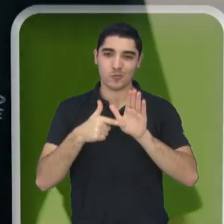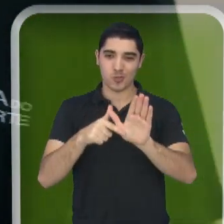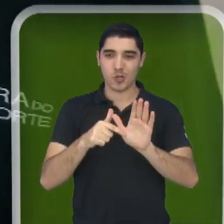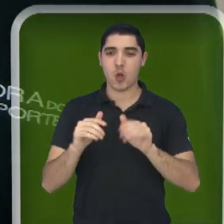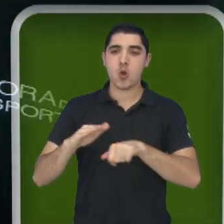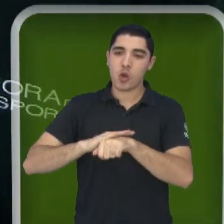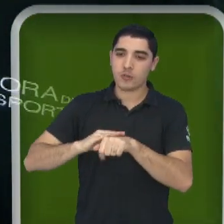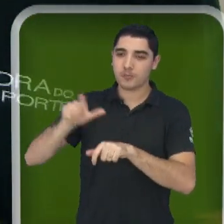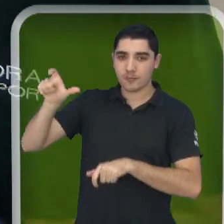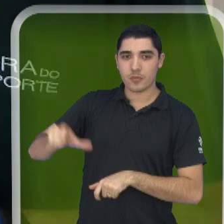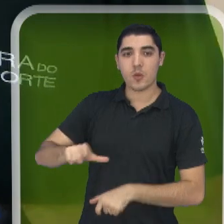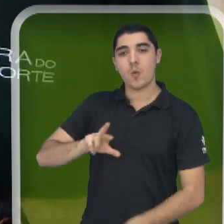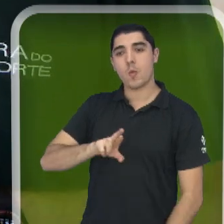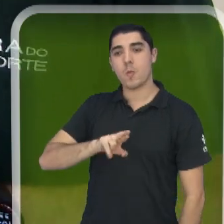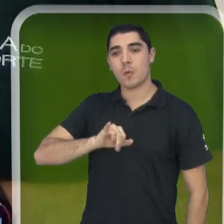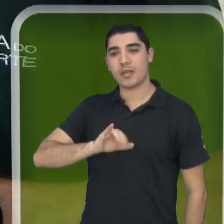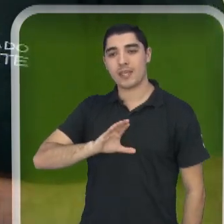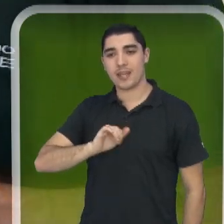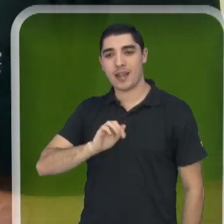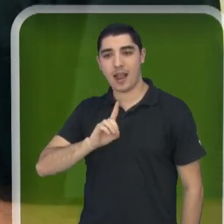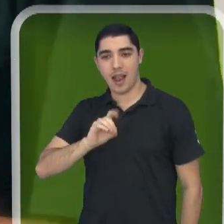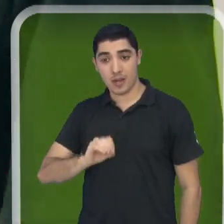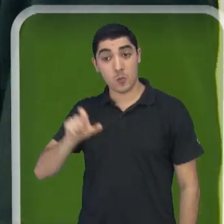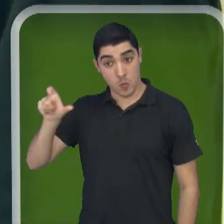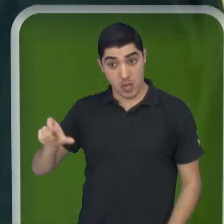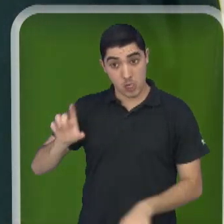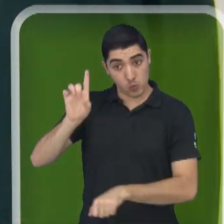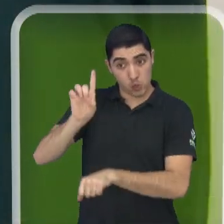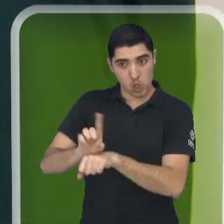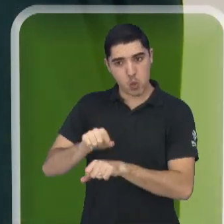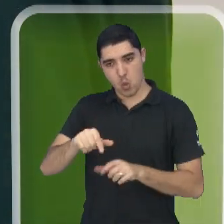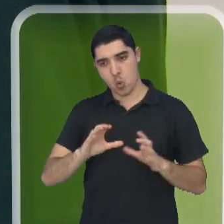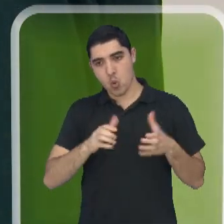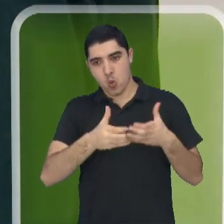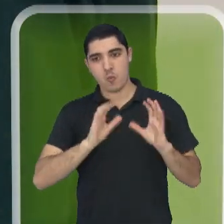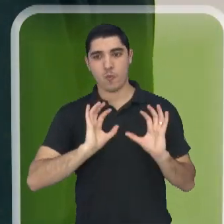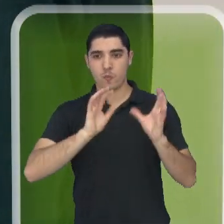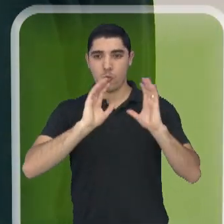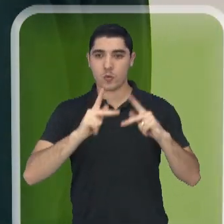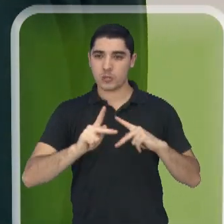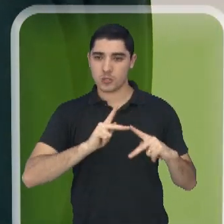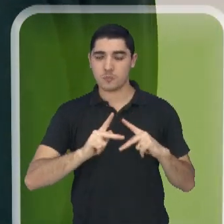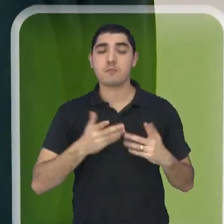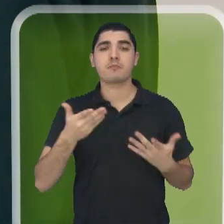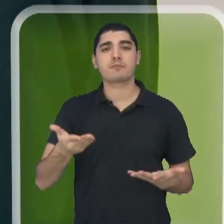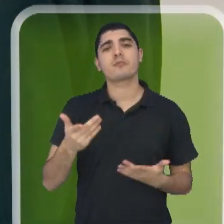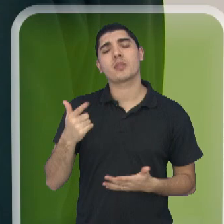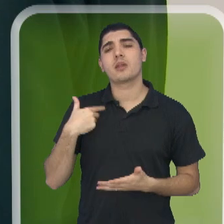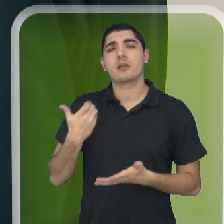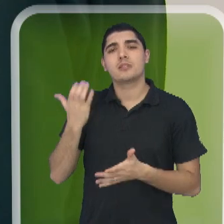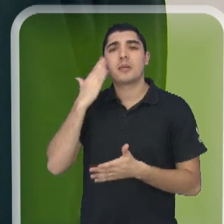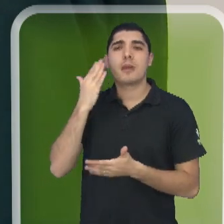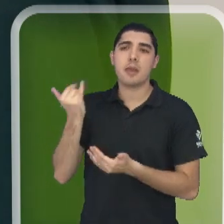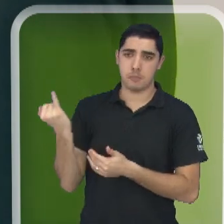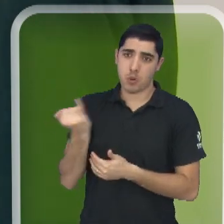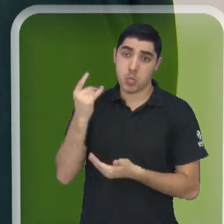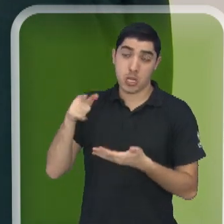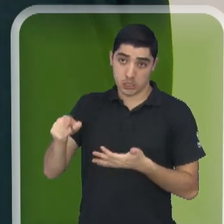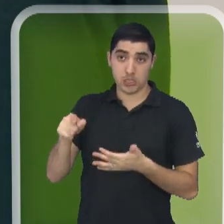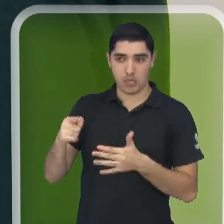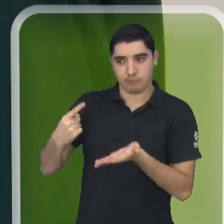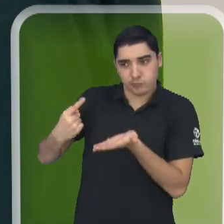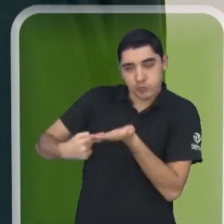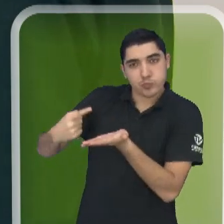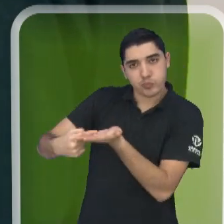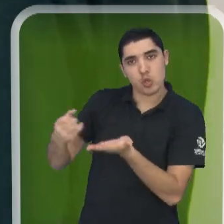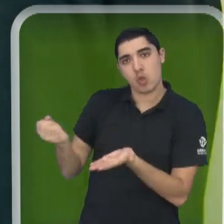o Ricardo Navas, que é diretor do time do Farmacon de Vôlei. Primeiro, Ricardo, falar um pouquinho sobre a importância, né, desse novo acordo aí do time,